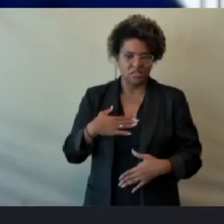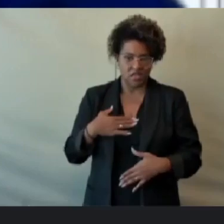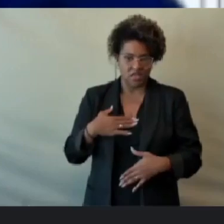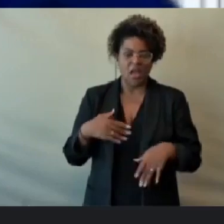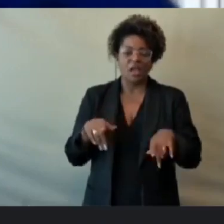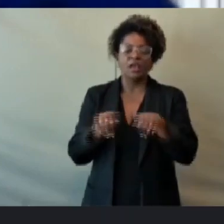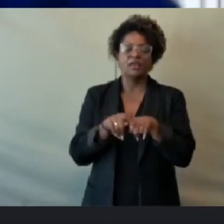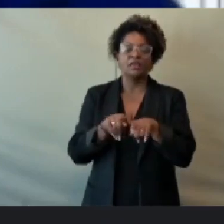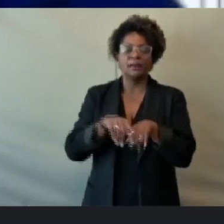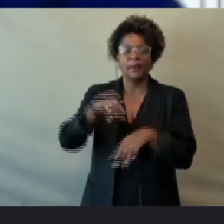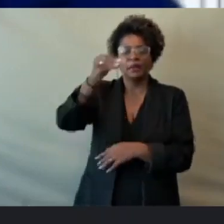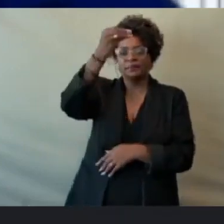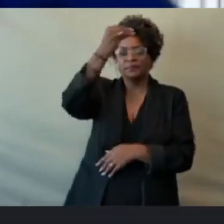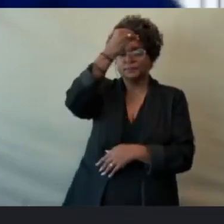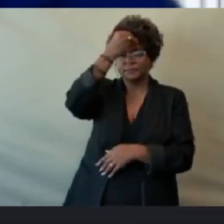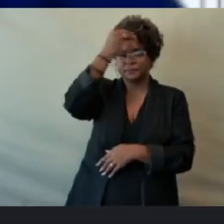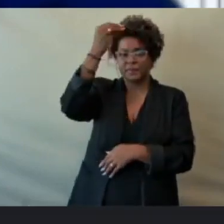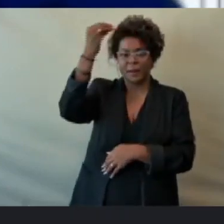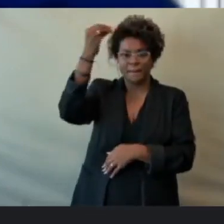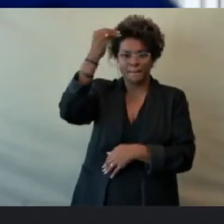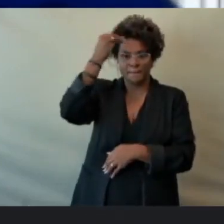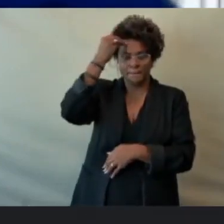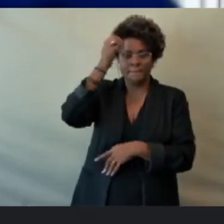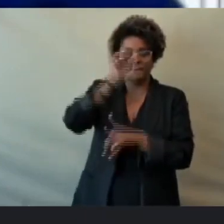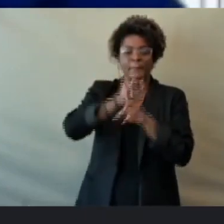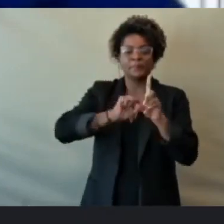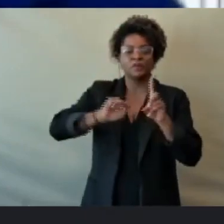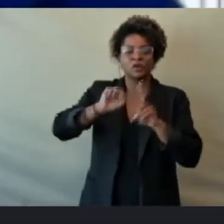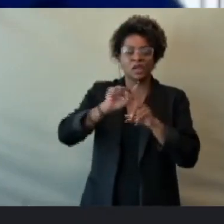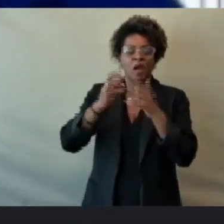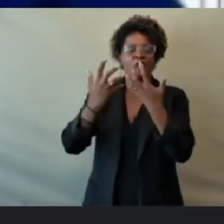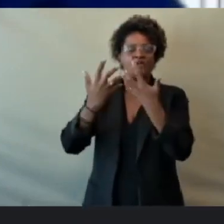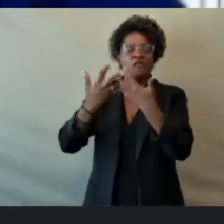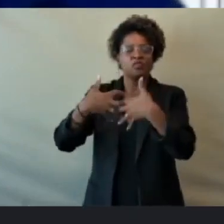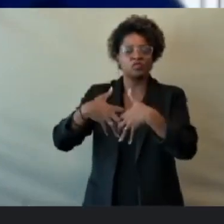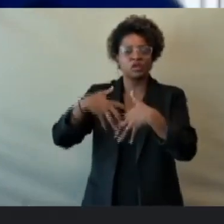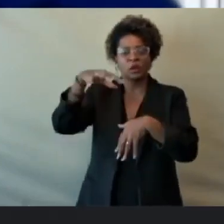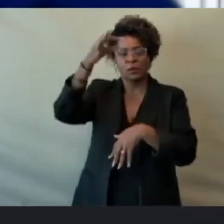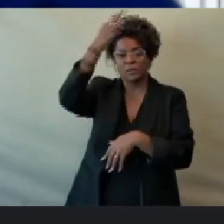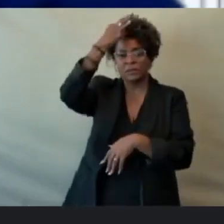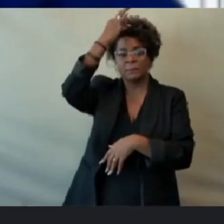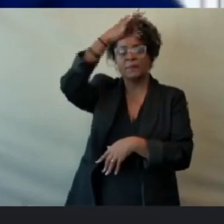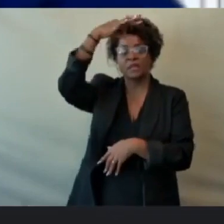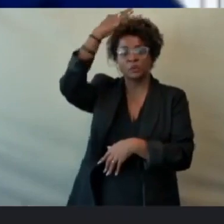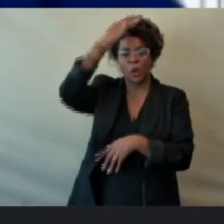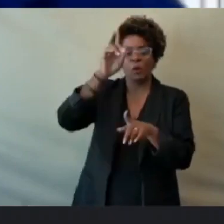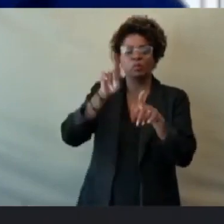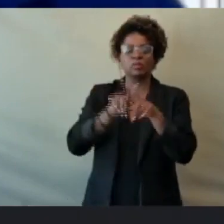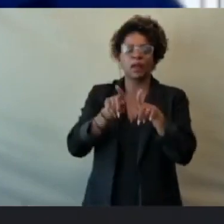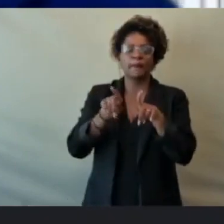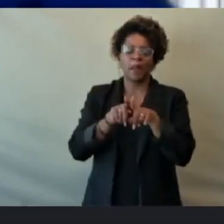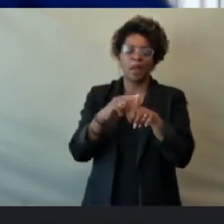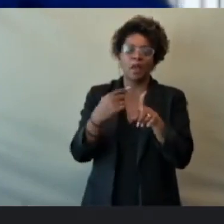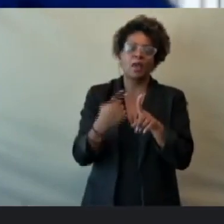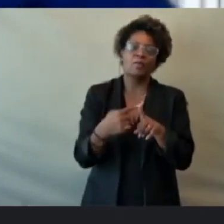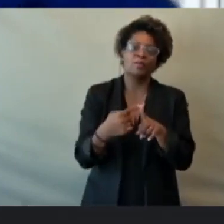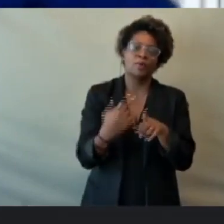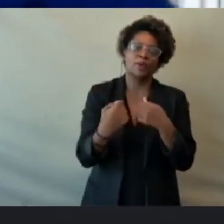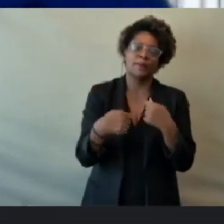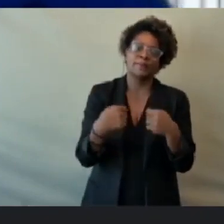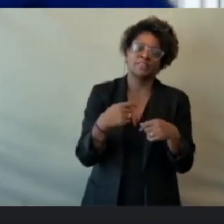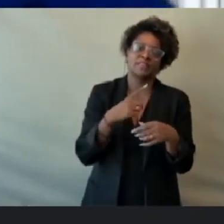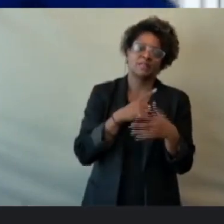da saúde social, funcional e também espiritual. Afinal de contas, precisamos acessar uma série de